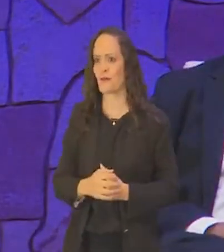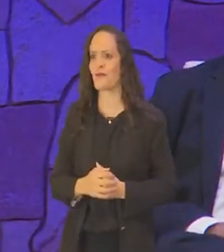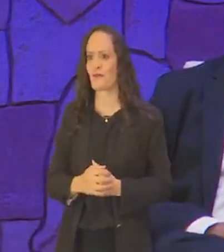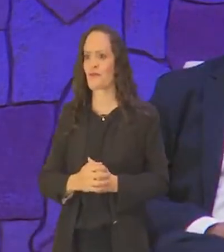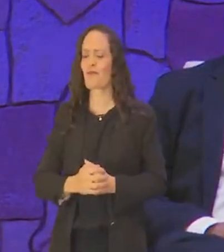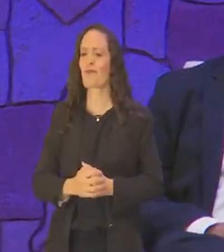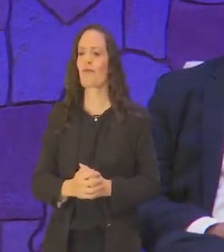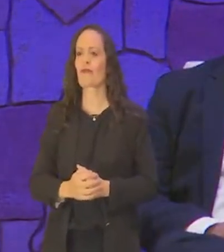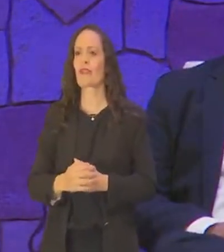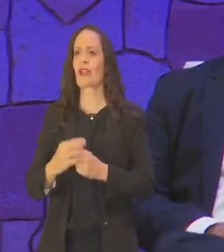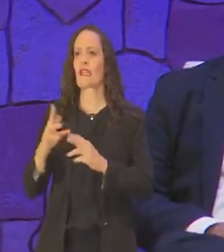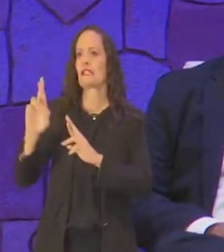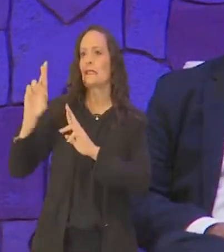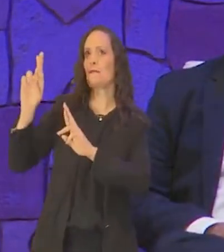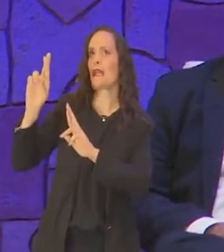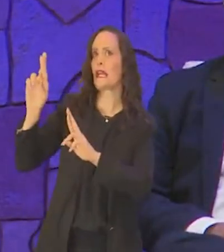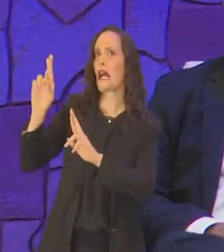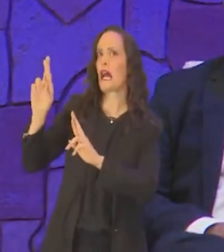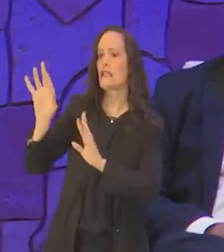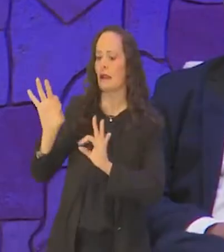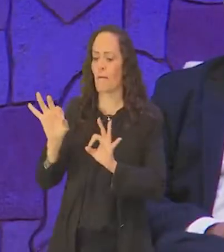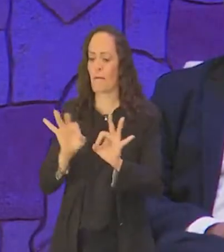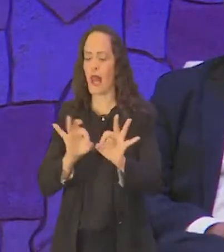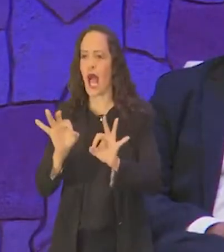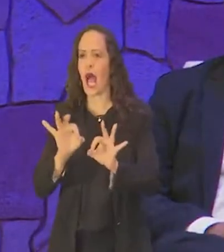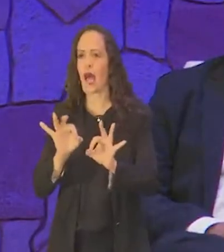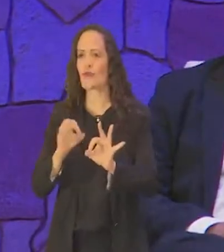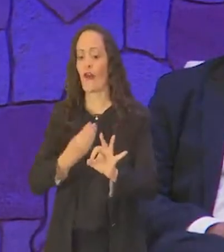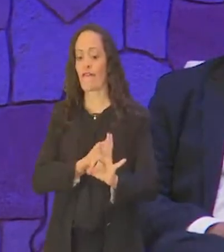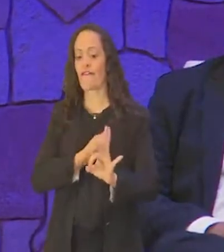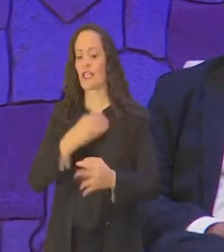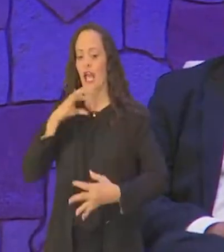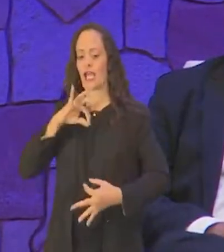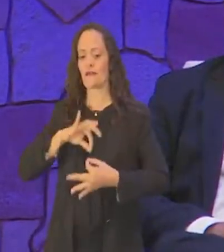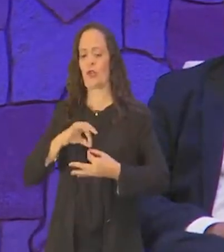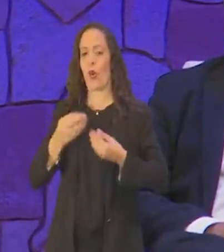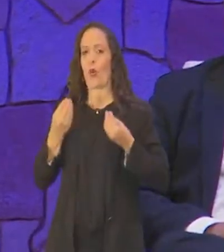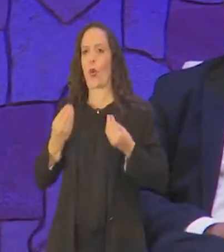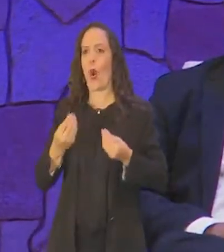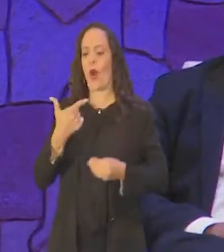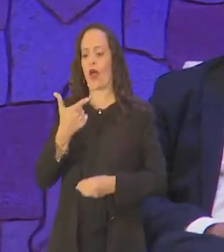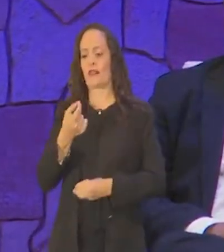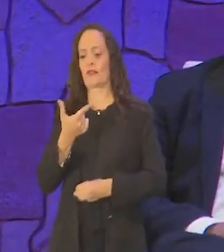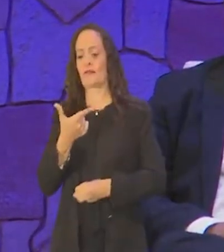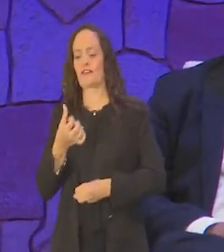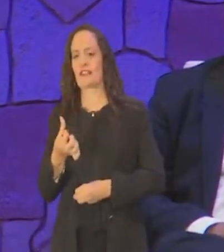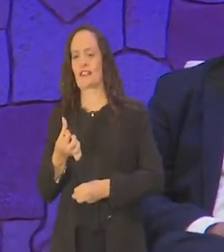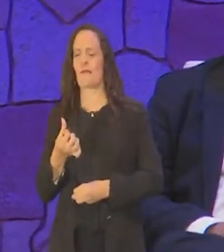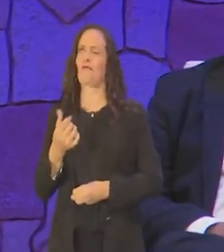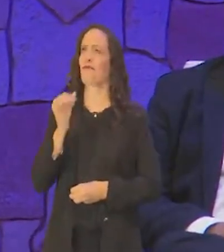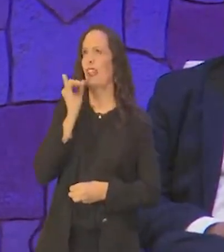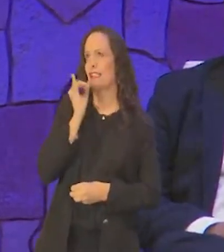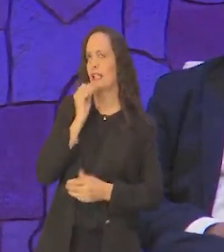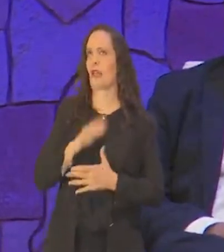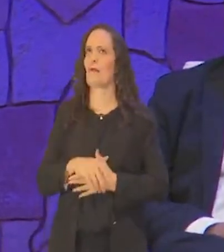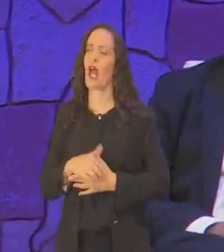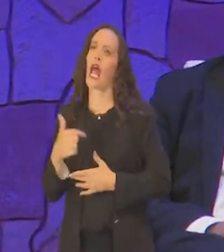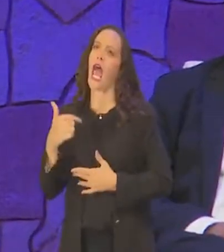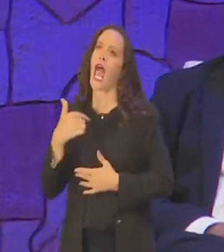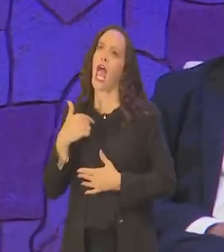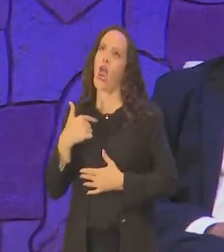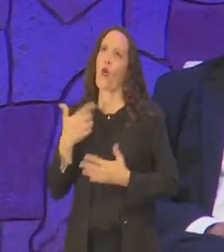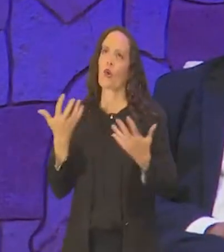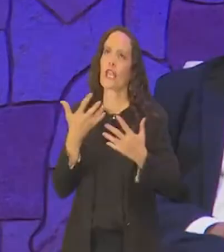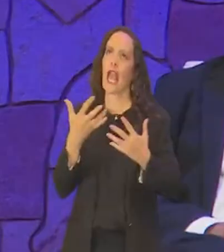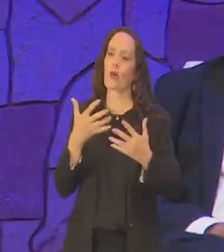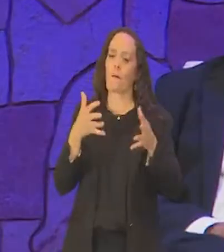esperança, planos, decisões espirituais. Neste ano, eu vou fazer parte do time que